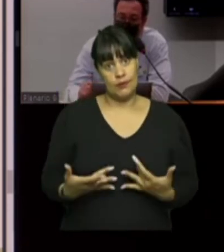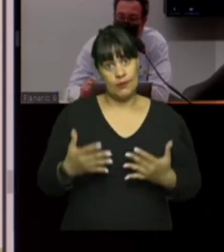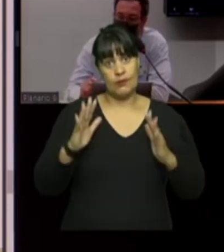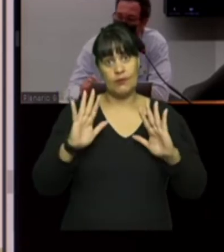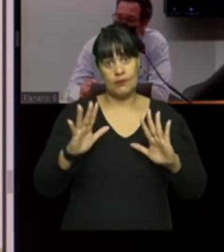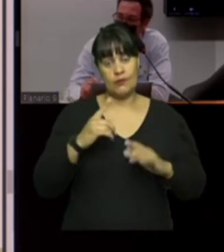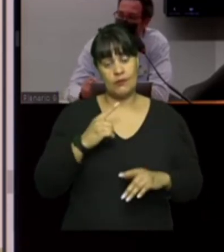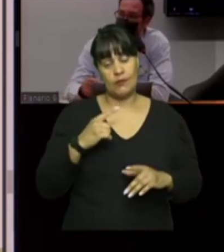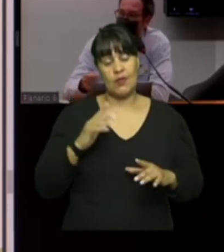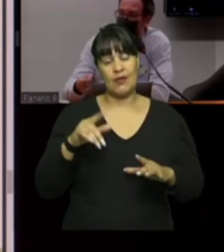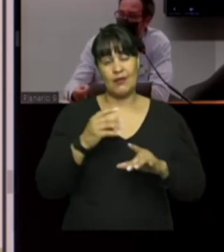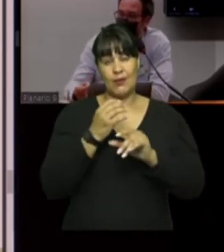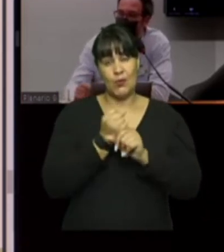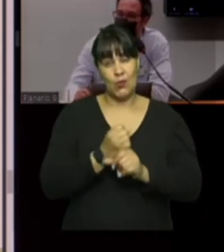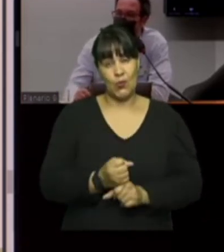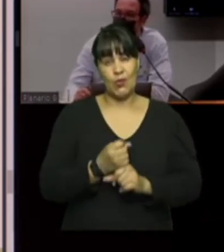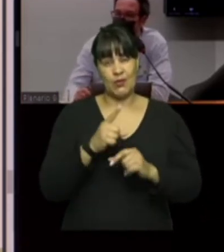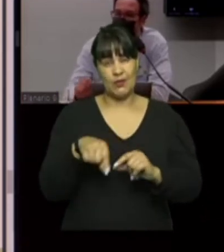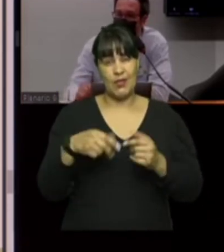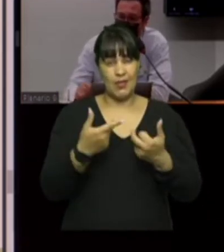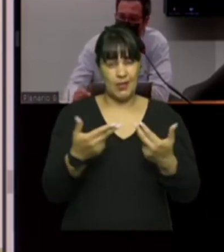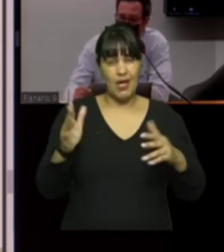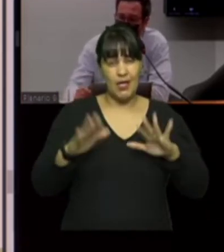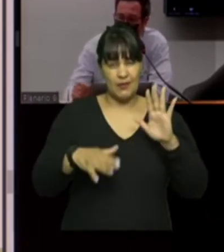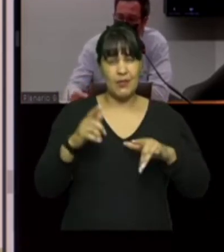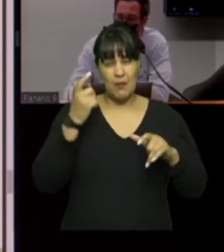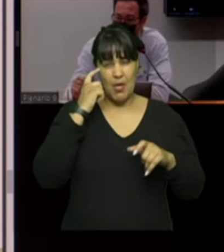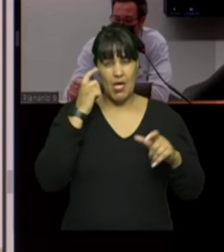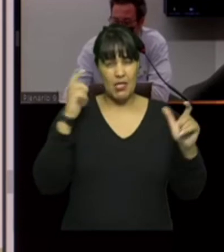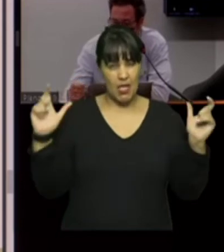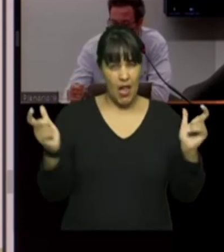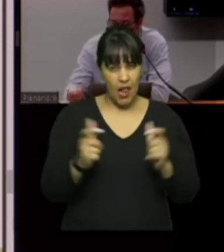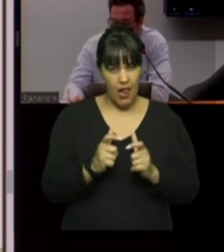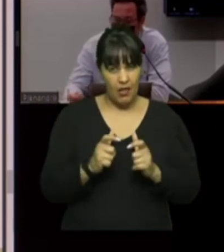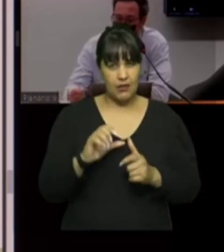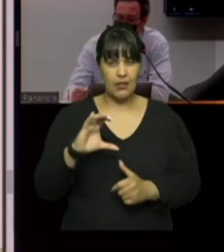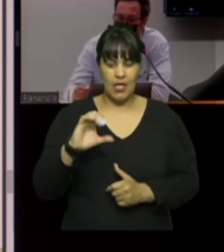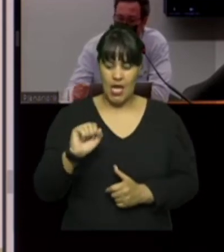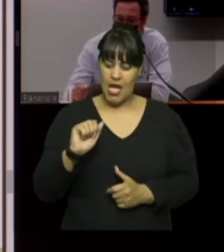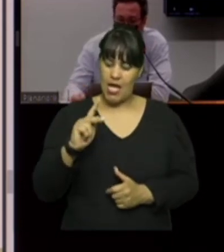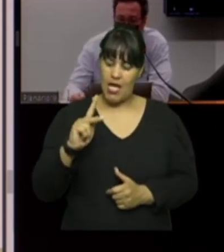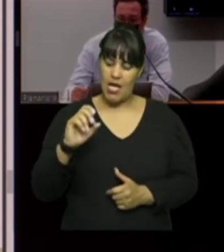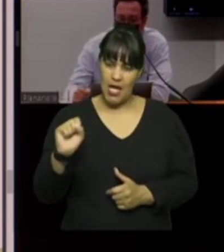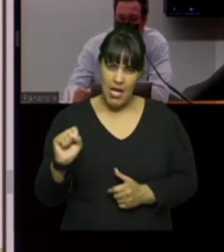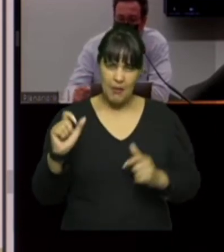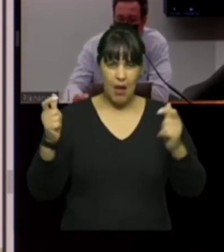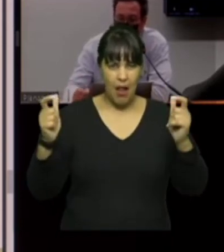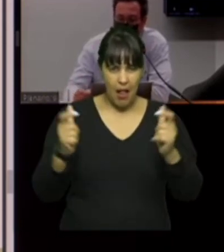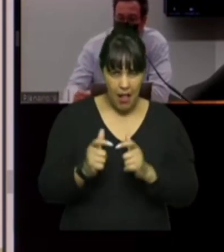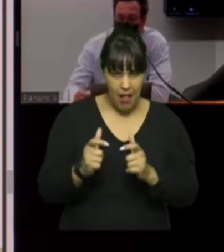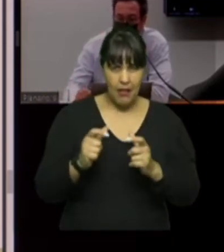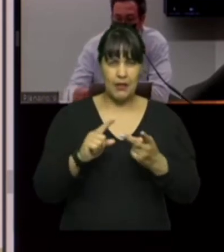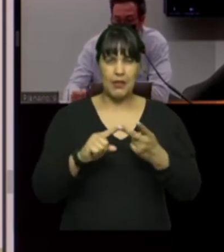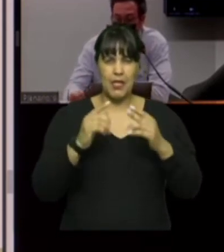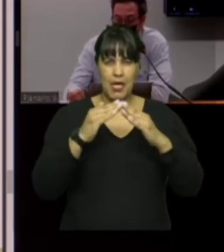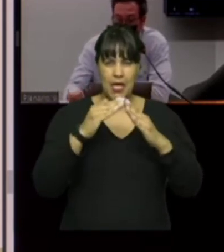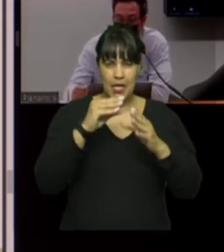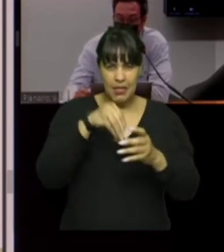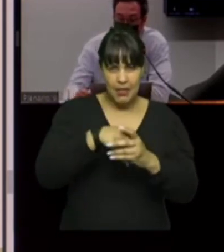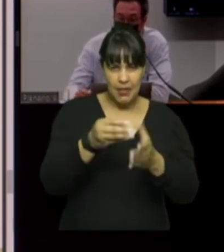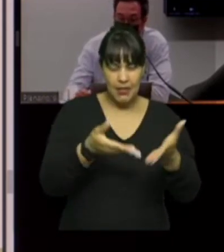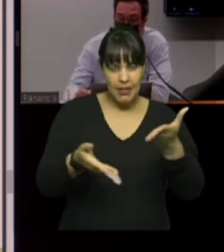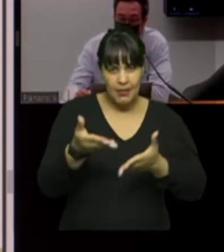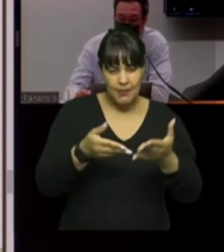que parece inexpressivo de fechamento de CAPs, residências terapêuticas e leitos em hospitais gerais e unidades